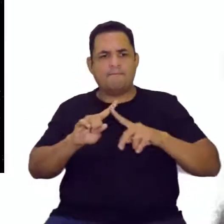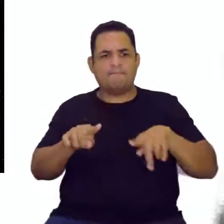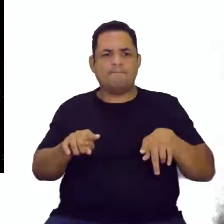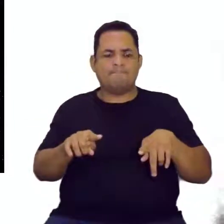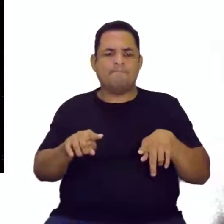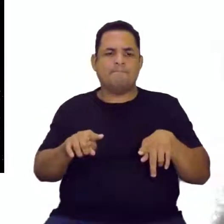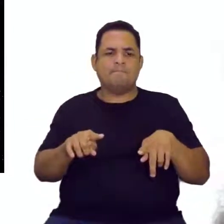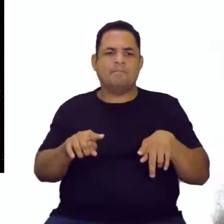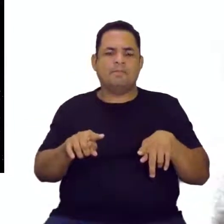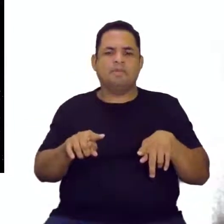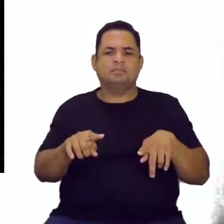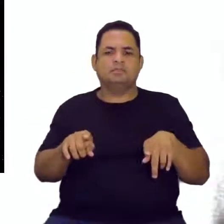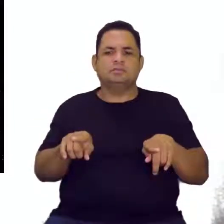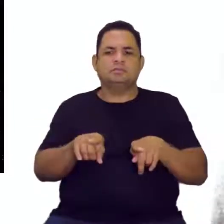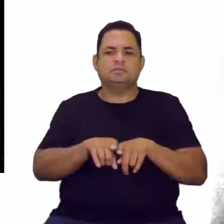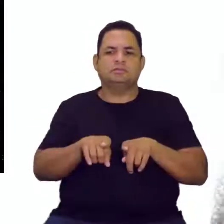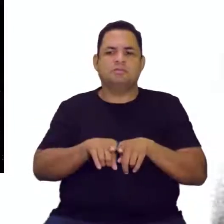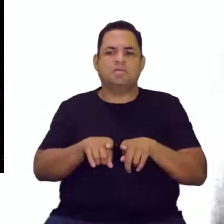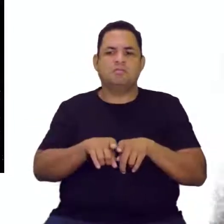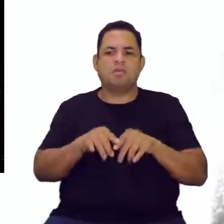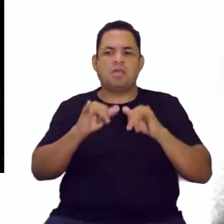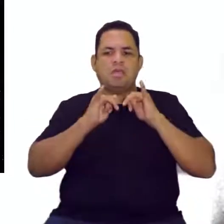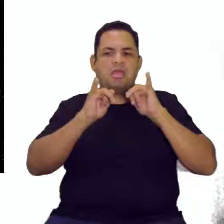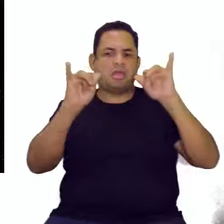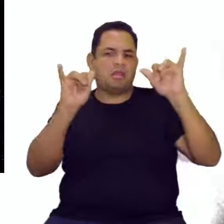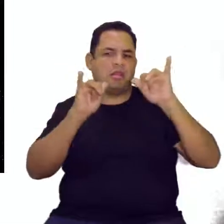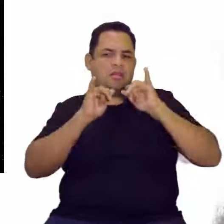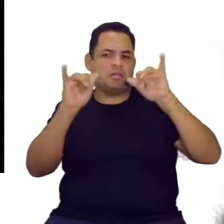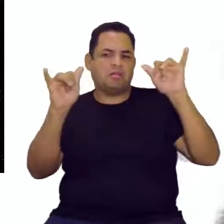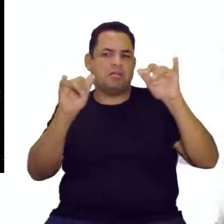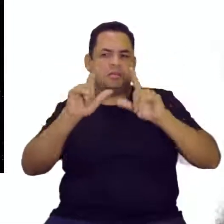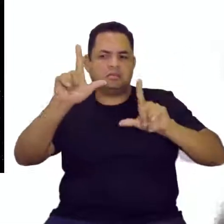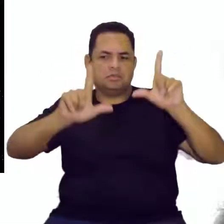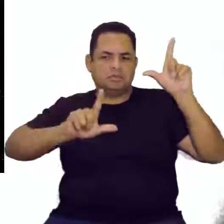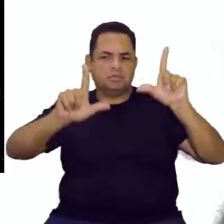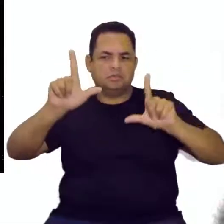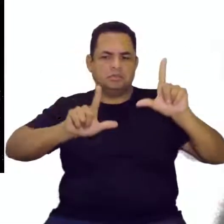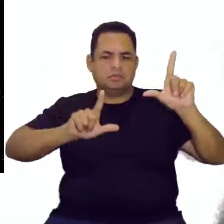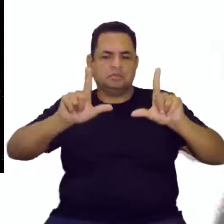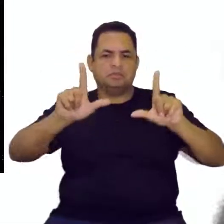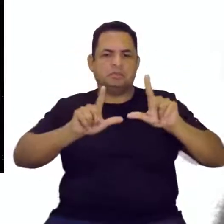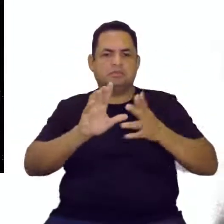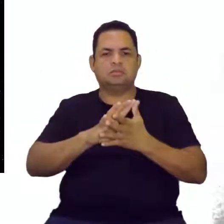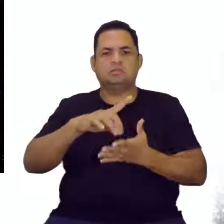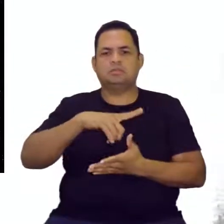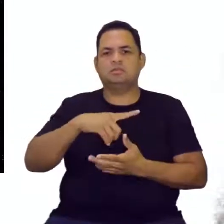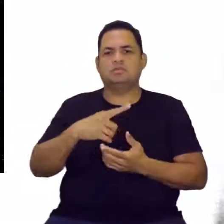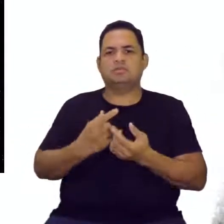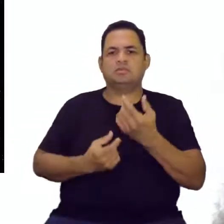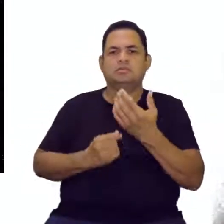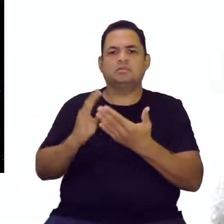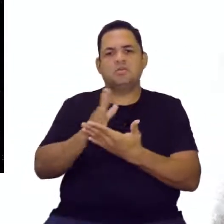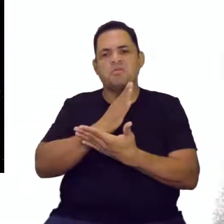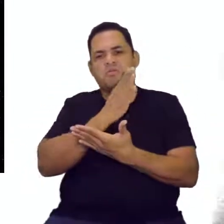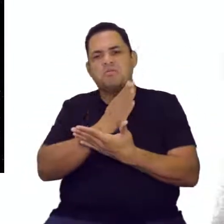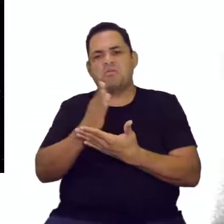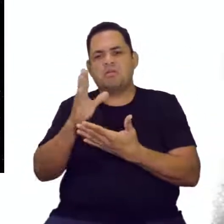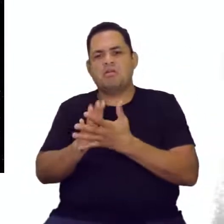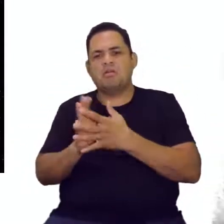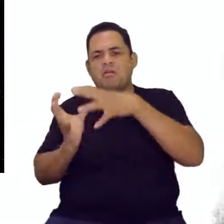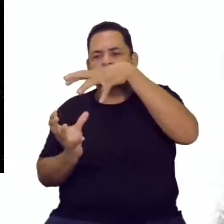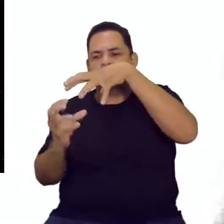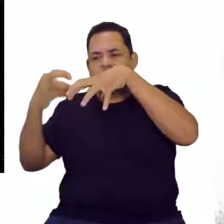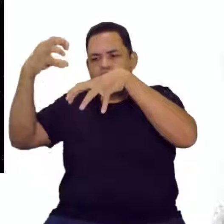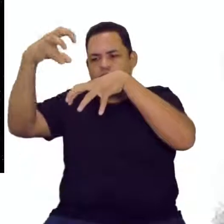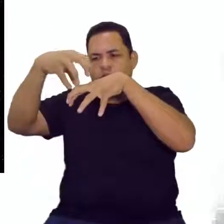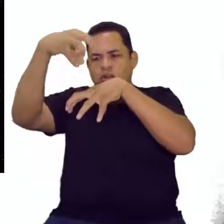já vimos também nos noticiários da TV que nós temos alguns buracos na camada